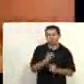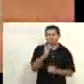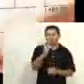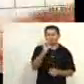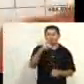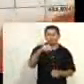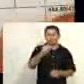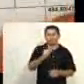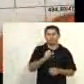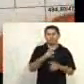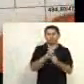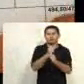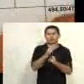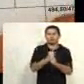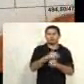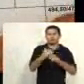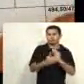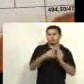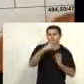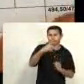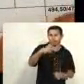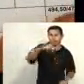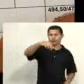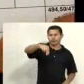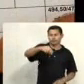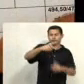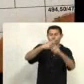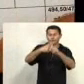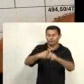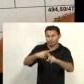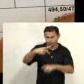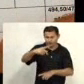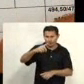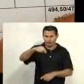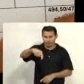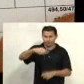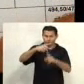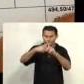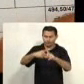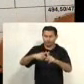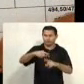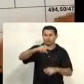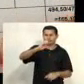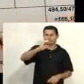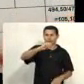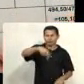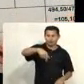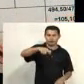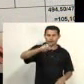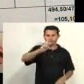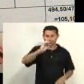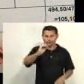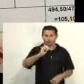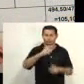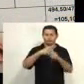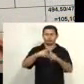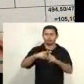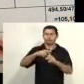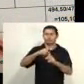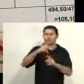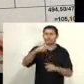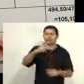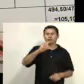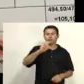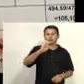fórmula. A somatória de PN vezes Q0, tá? PN vezes Q0 dividido pela somatória de